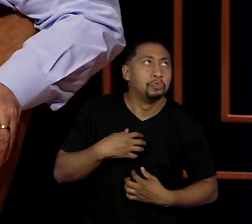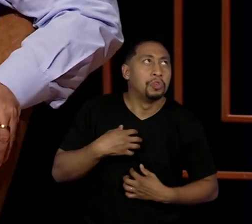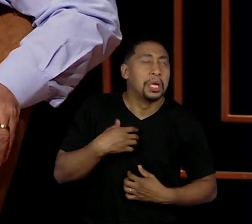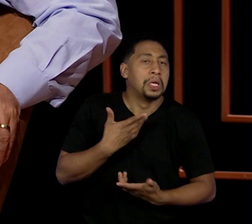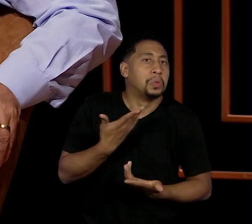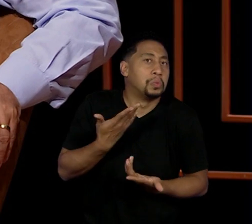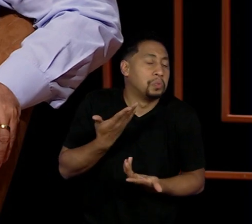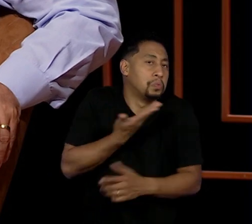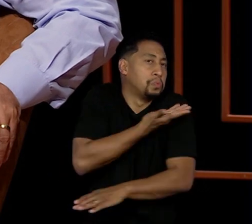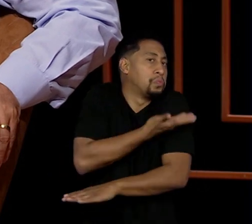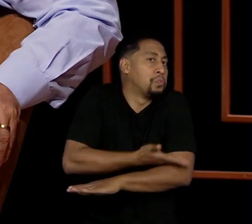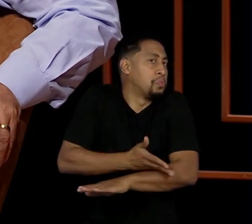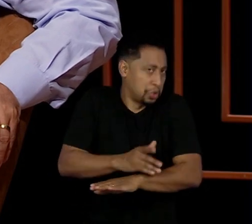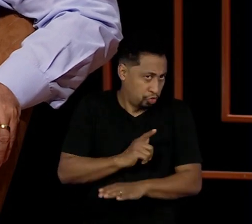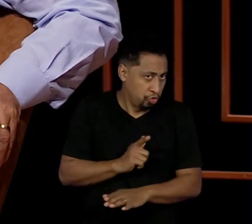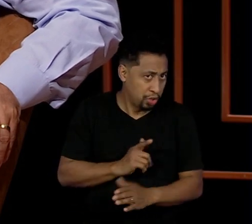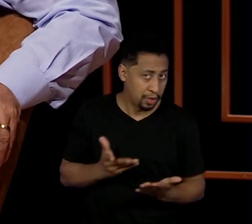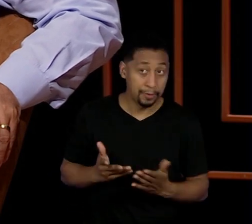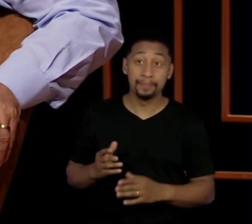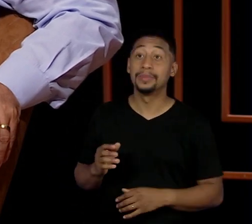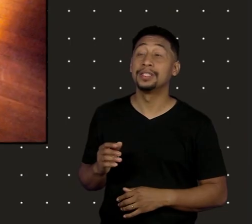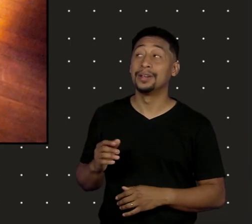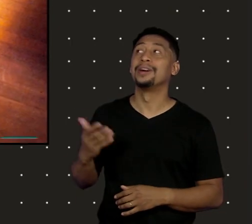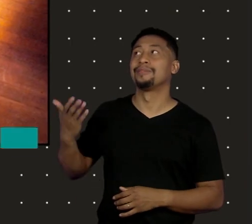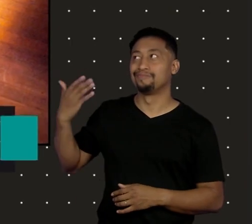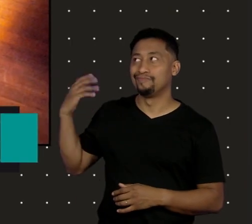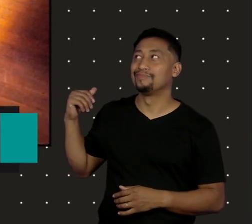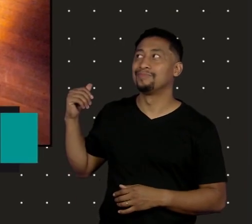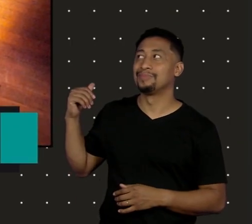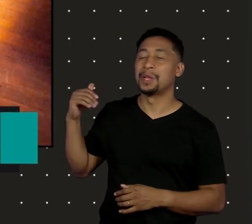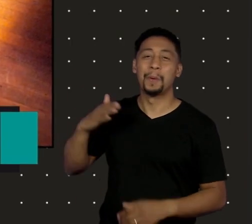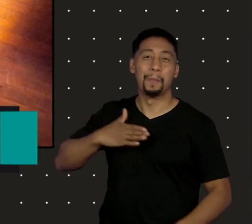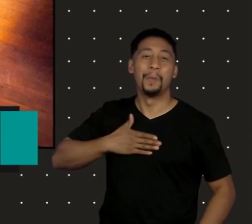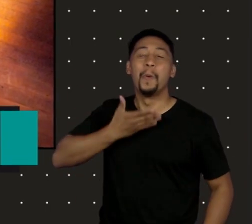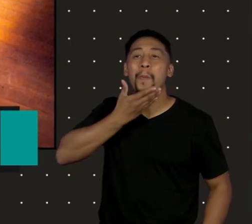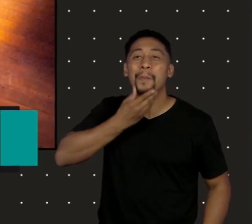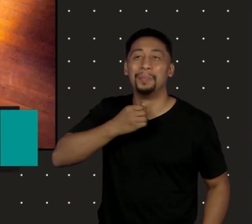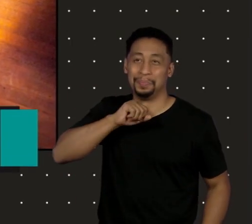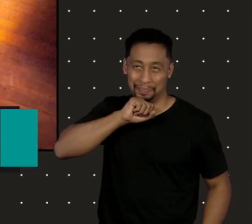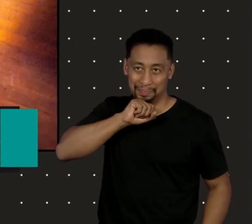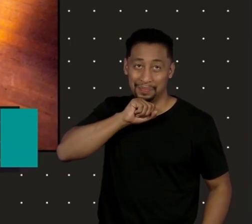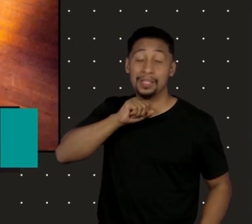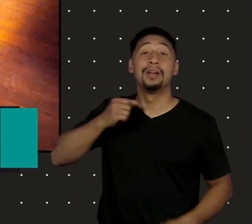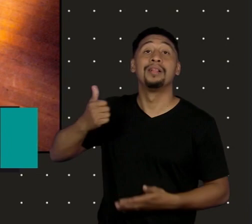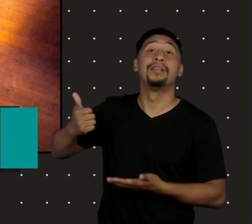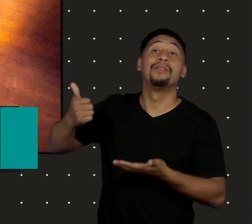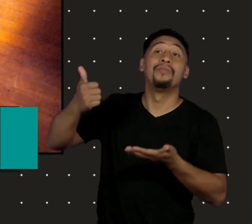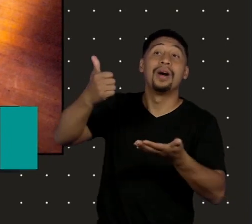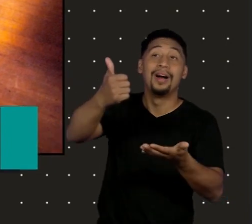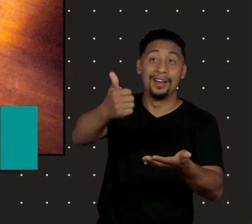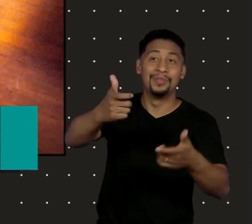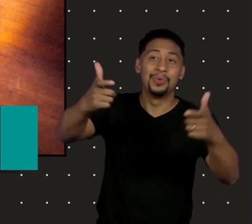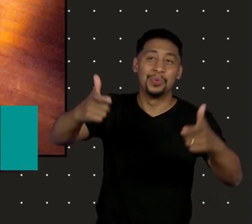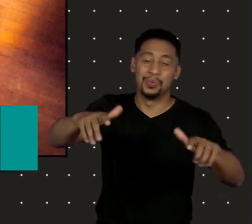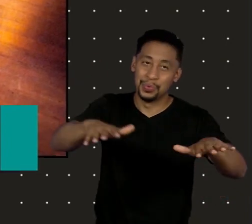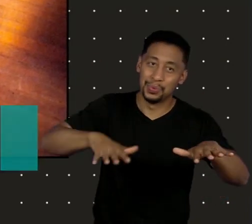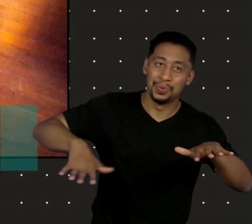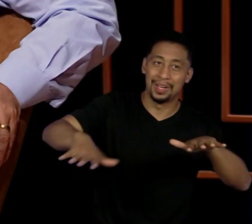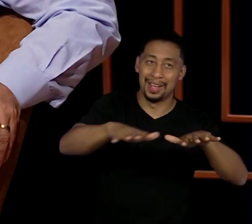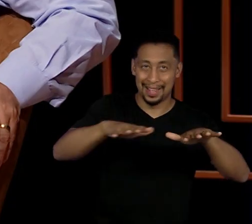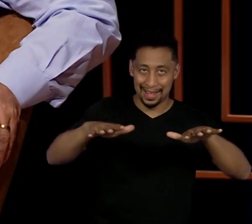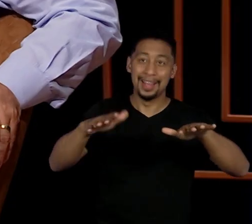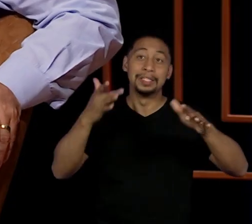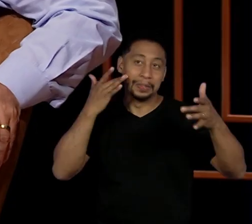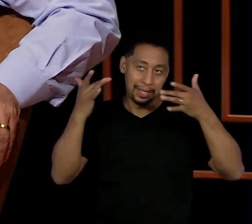Meu pai me levava muito no Tablado, é um teatro, né? Fundado pela Maria Clara Machado, lá no Rio de Janeiro. Eu assisti de